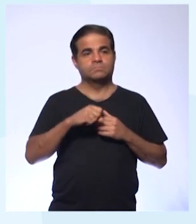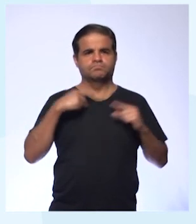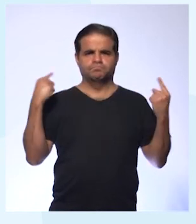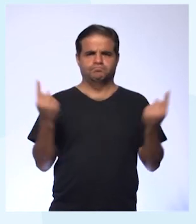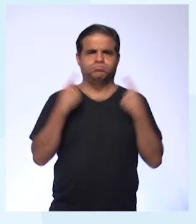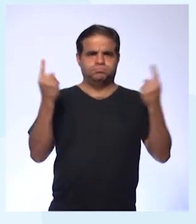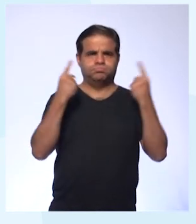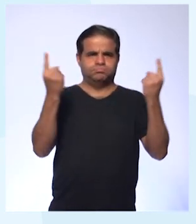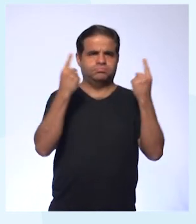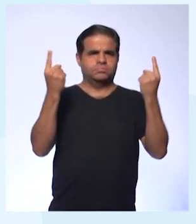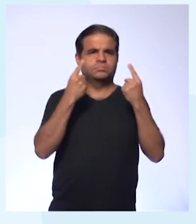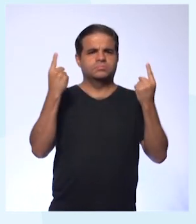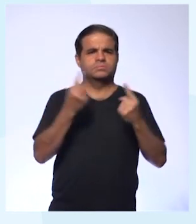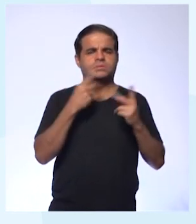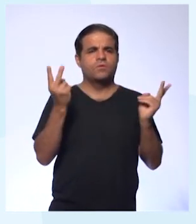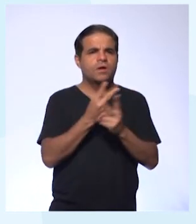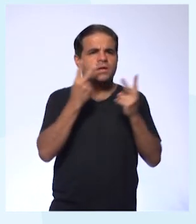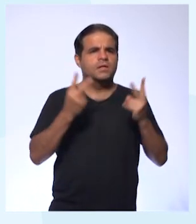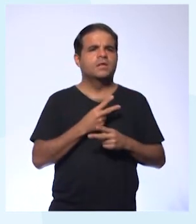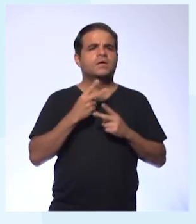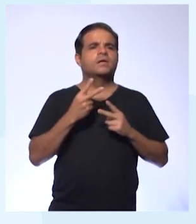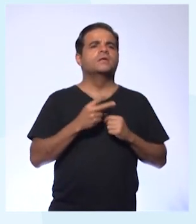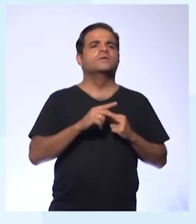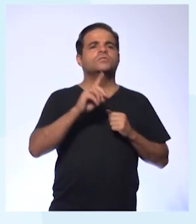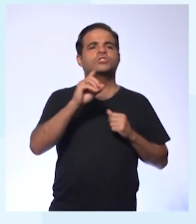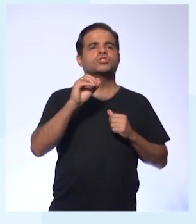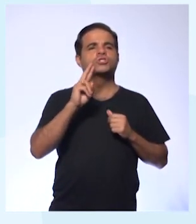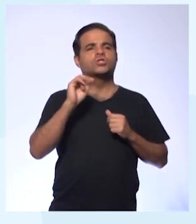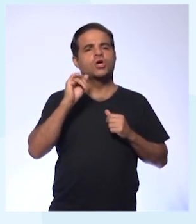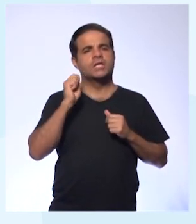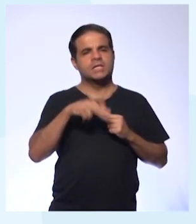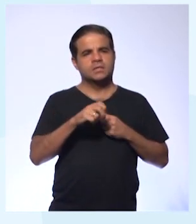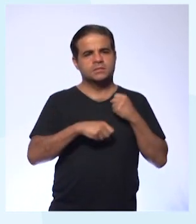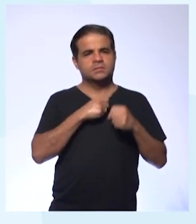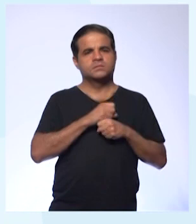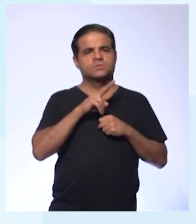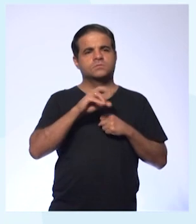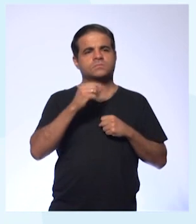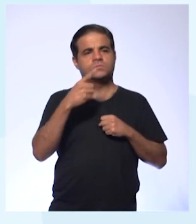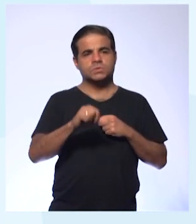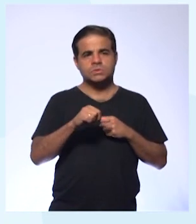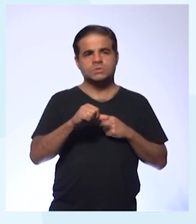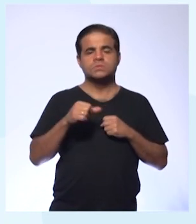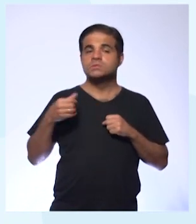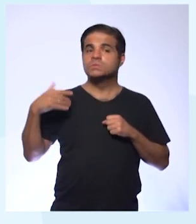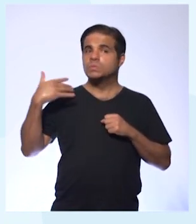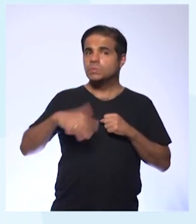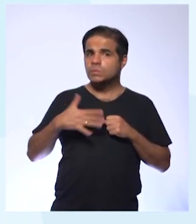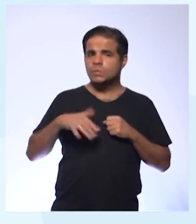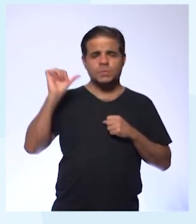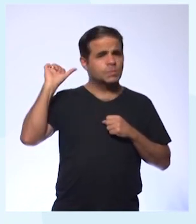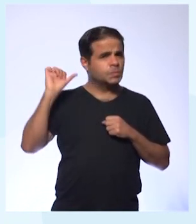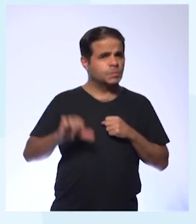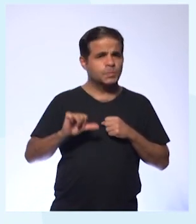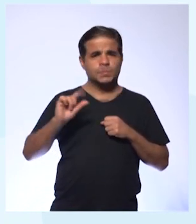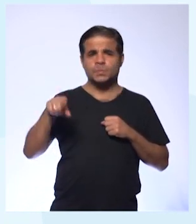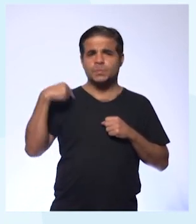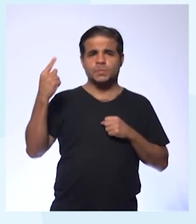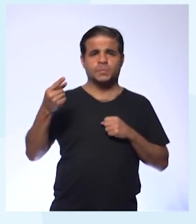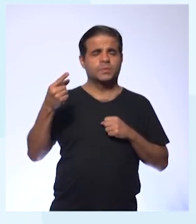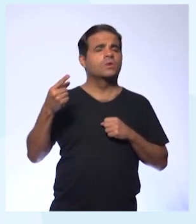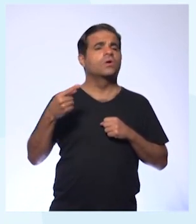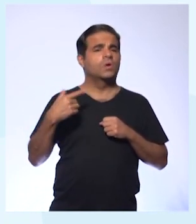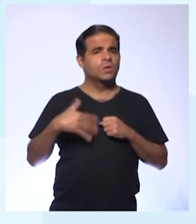furacão Dorian, né, em 2019. Esse teve uma passagem, né, uma das piores passagens de